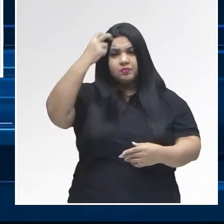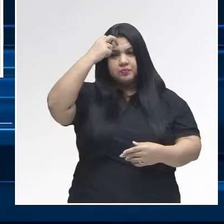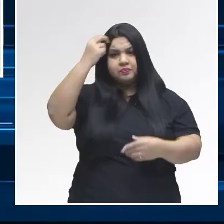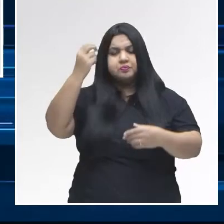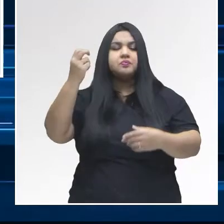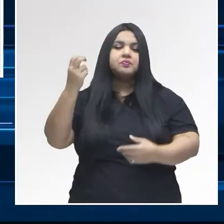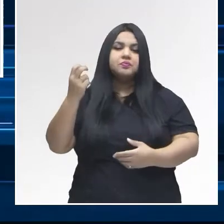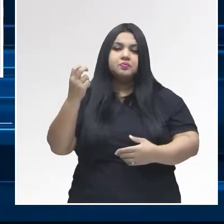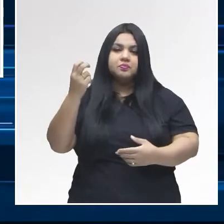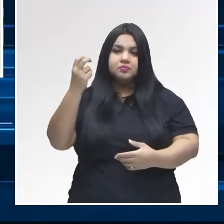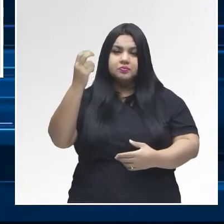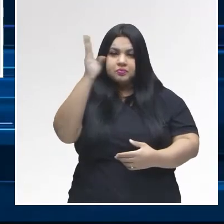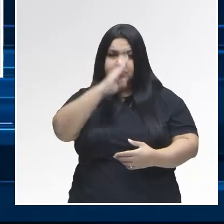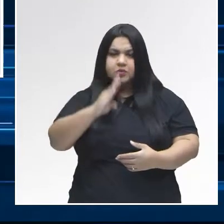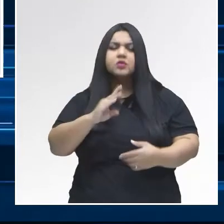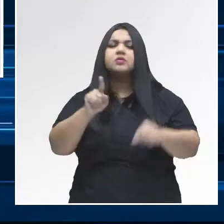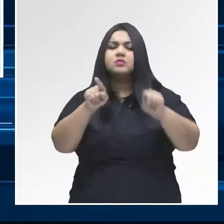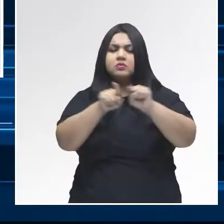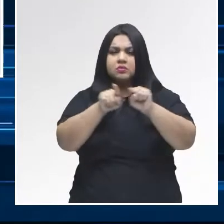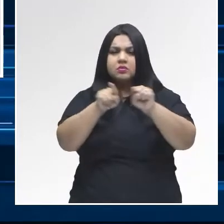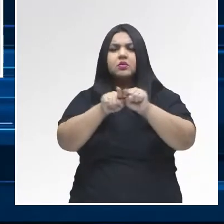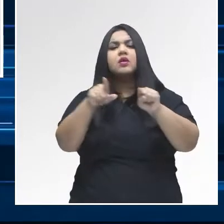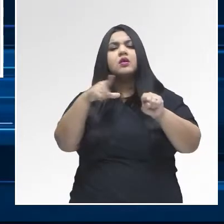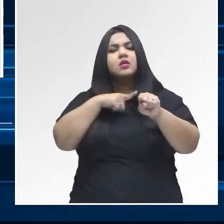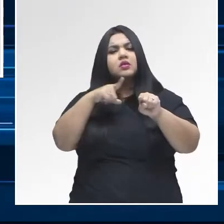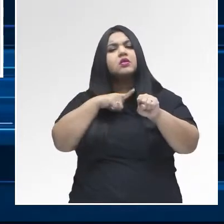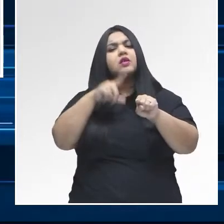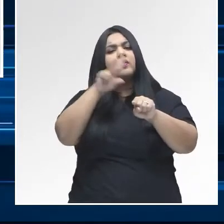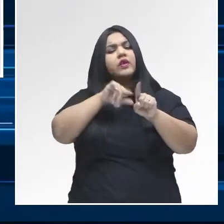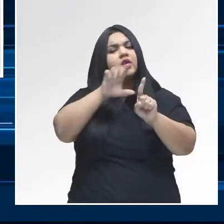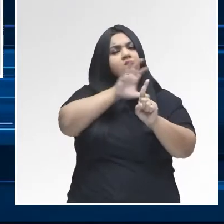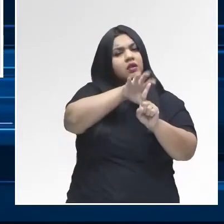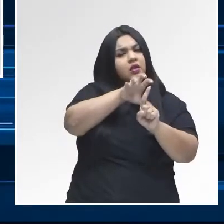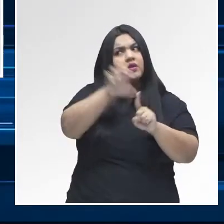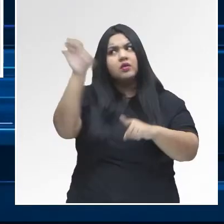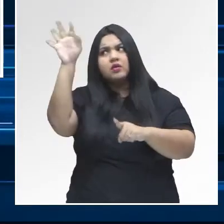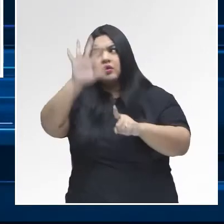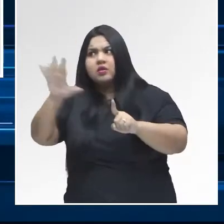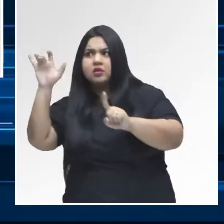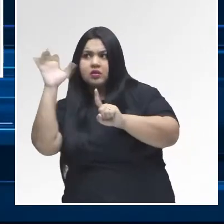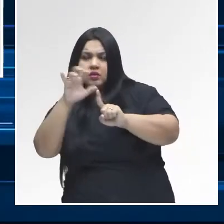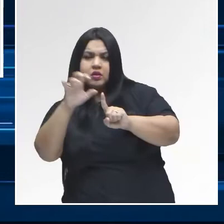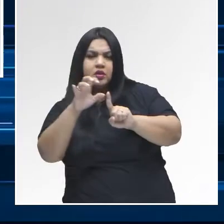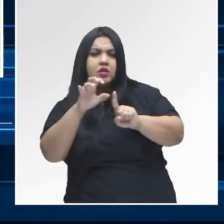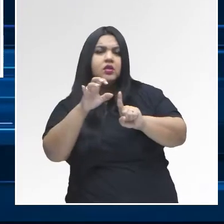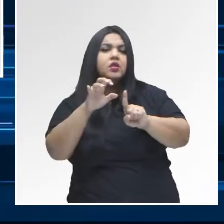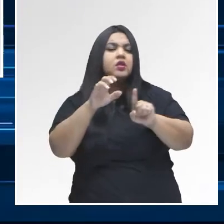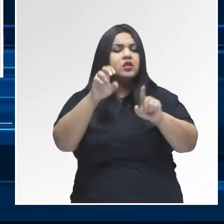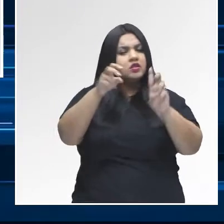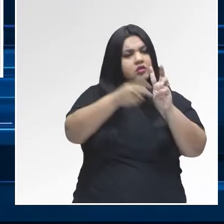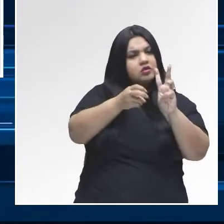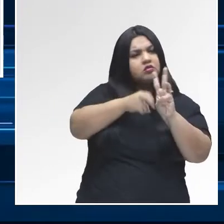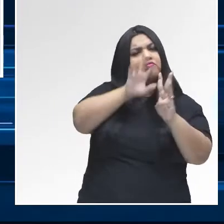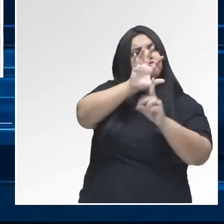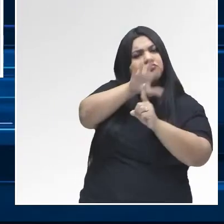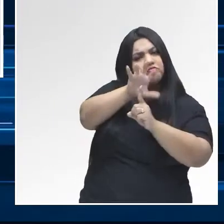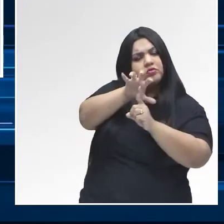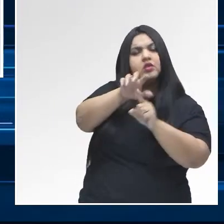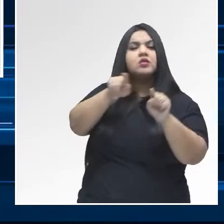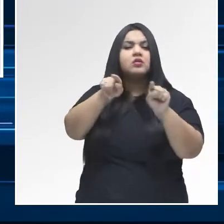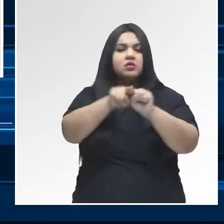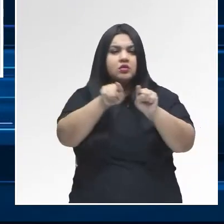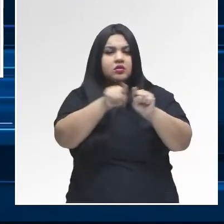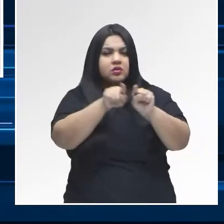brasileira, claro que nós vamos ter grandes influências dos europeus, influências indígenas e